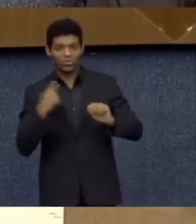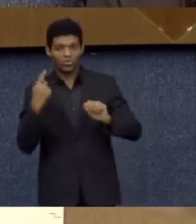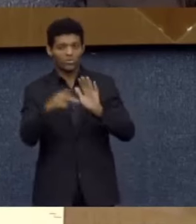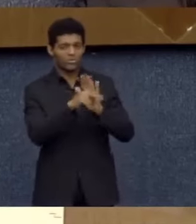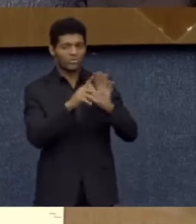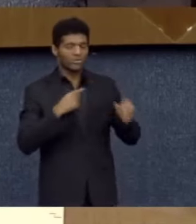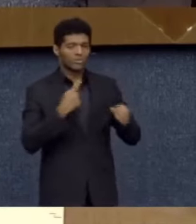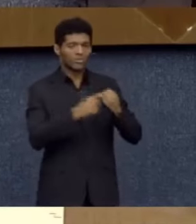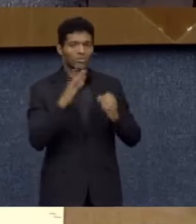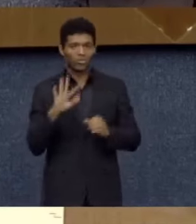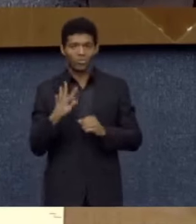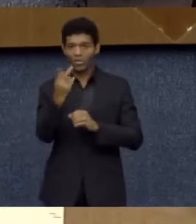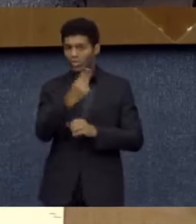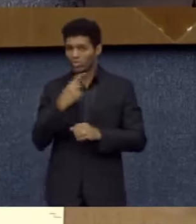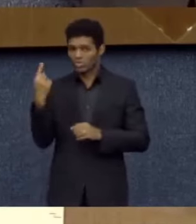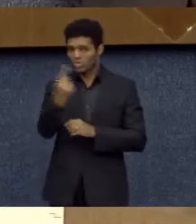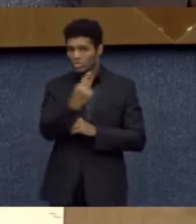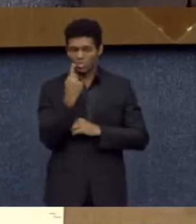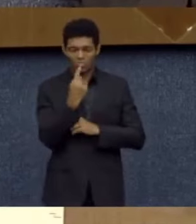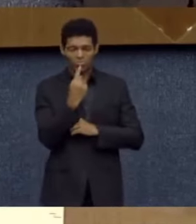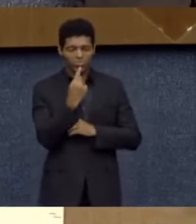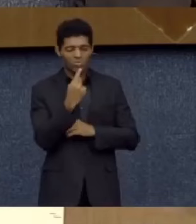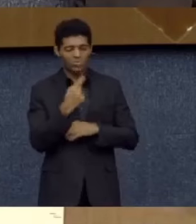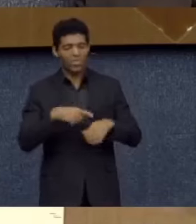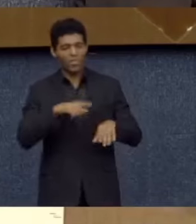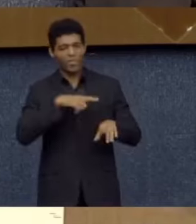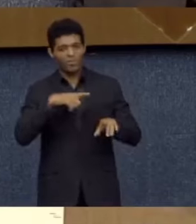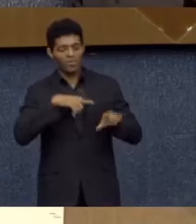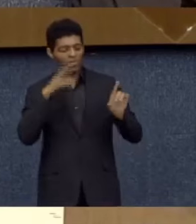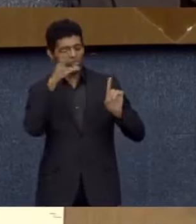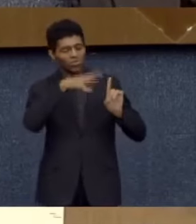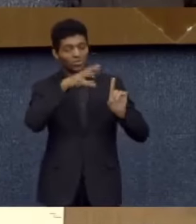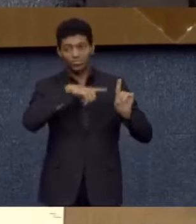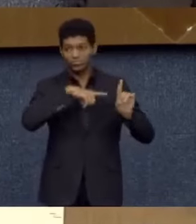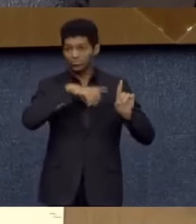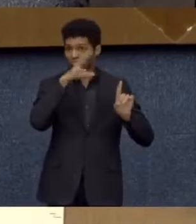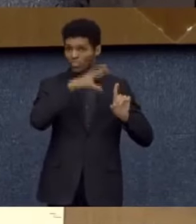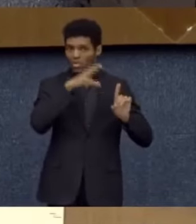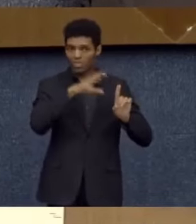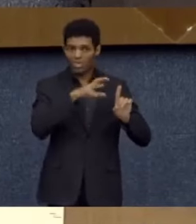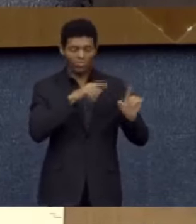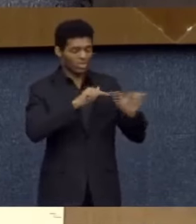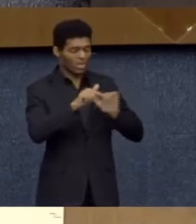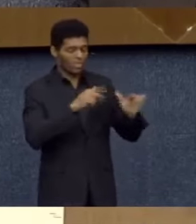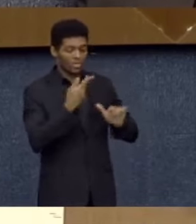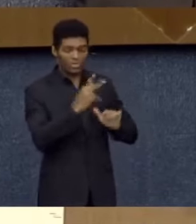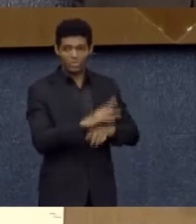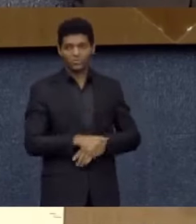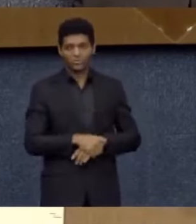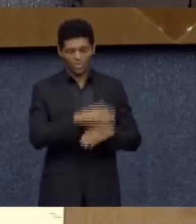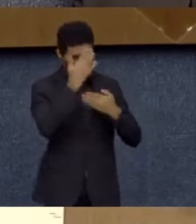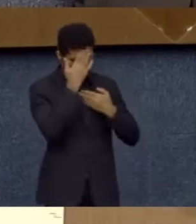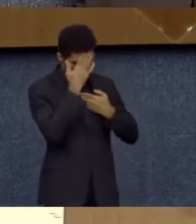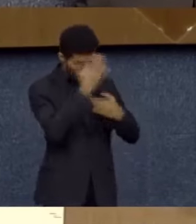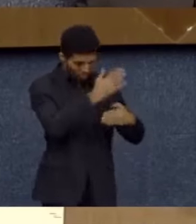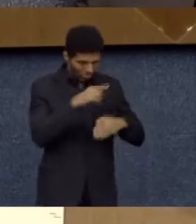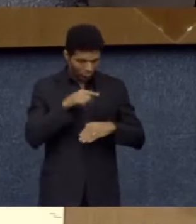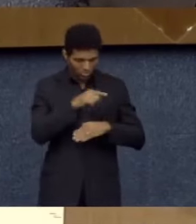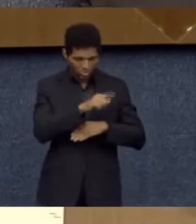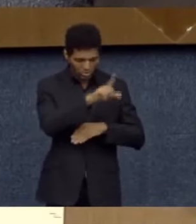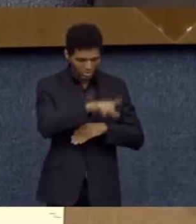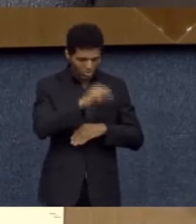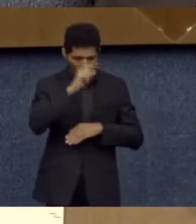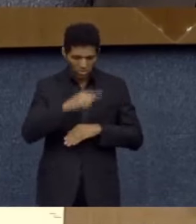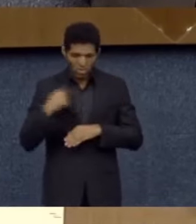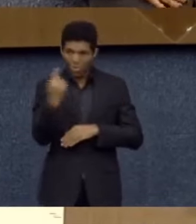somos contemplados de forma direta ou indireta. Nosso muito obrigado por ter escolhido